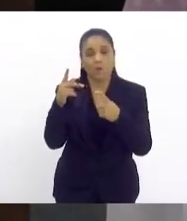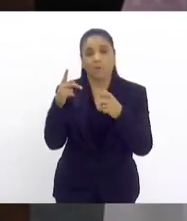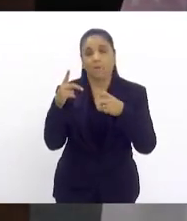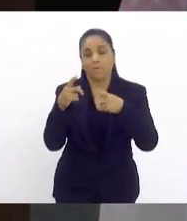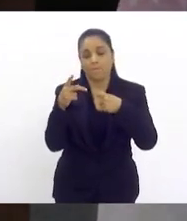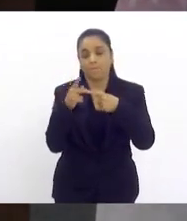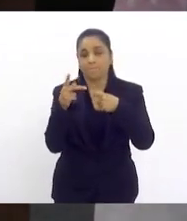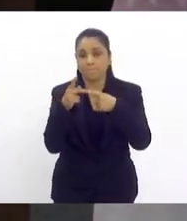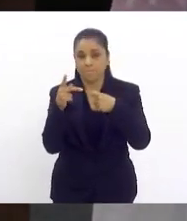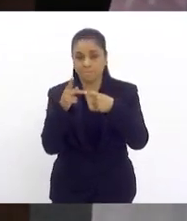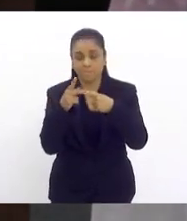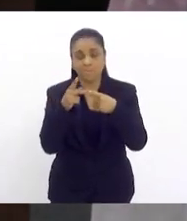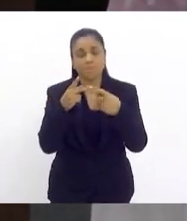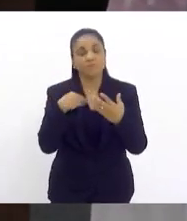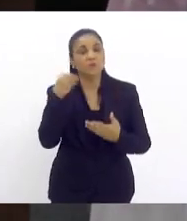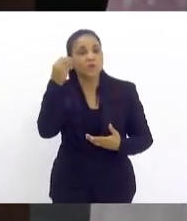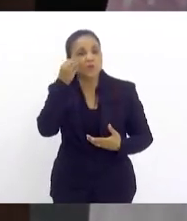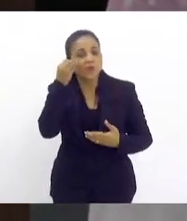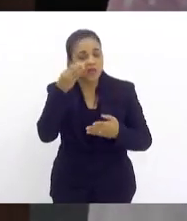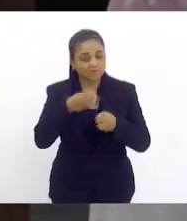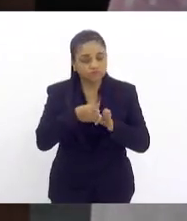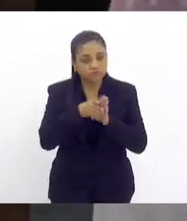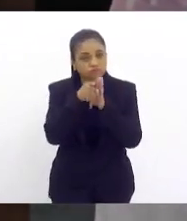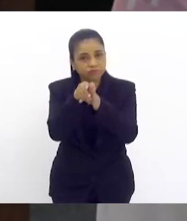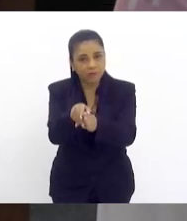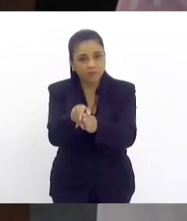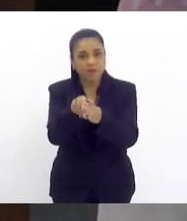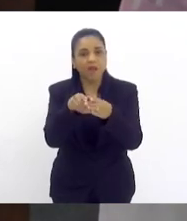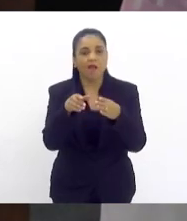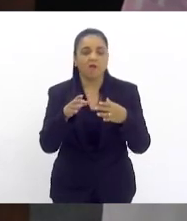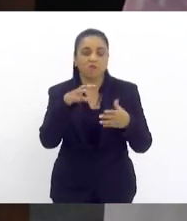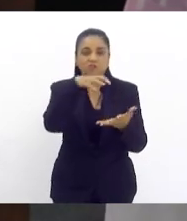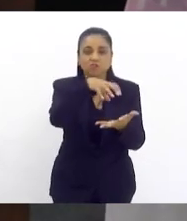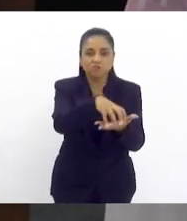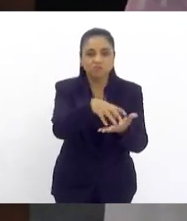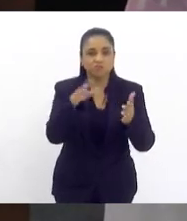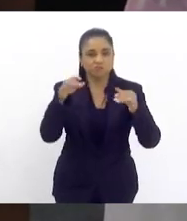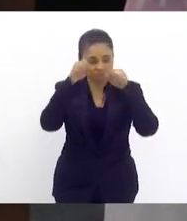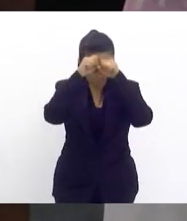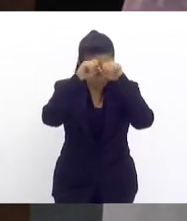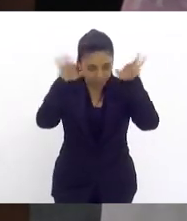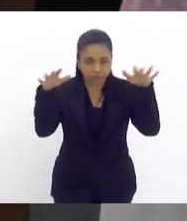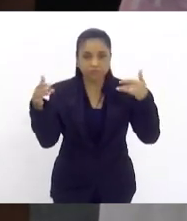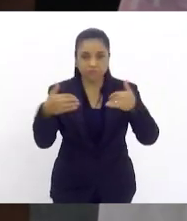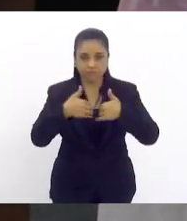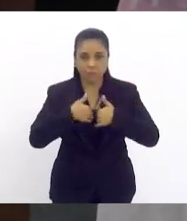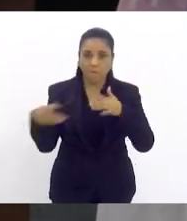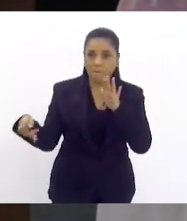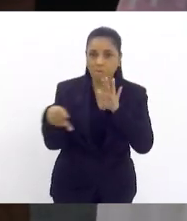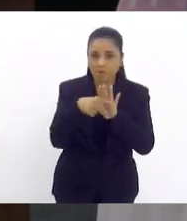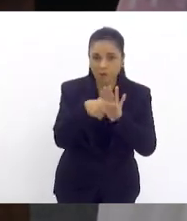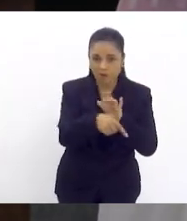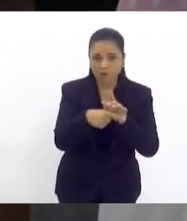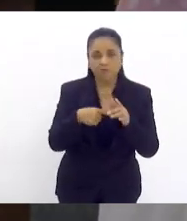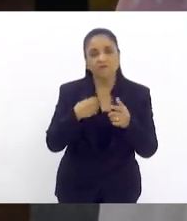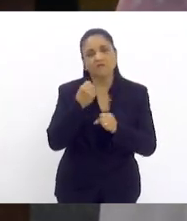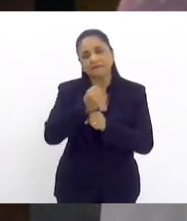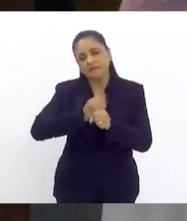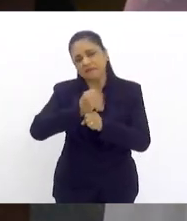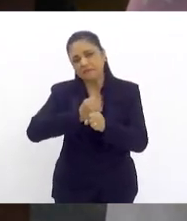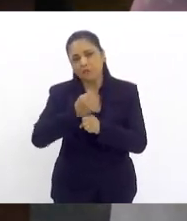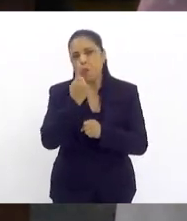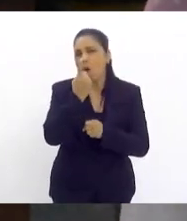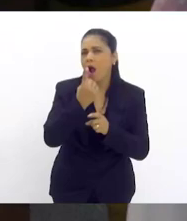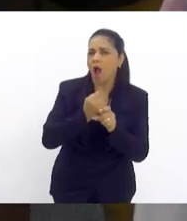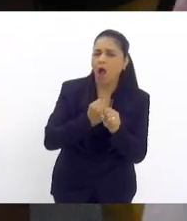ser encaminhadas diretamente para um centro de tratamento ao autismo, ao invés de ficar aguardando por meses e até anos uma consulta com o neuropediatra.